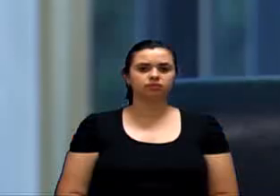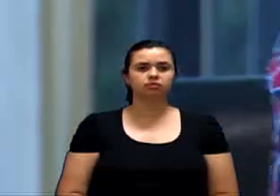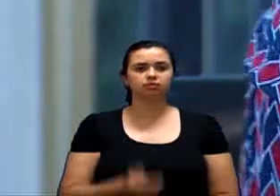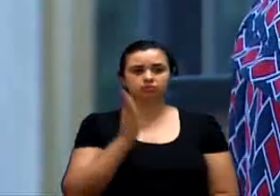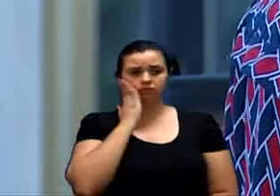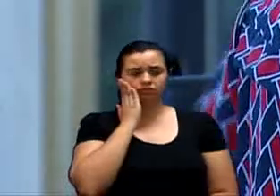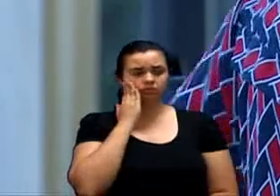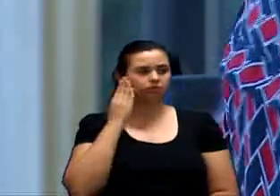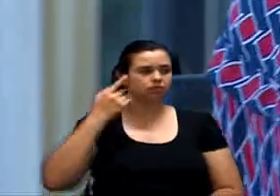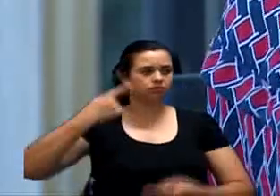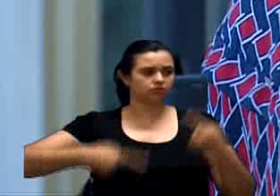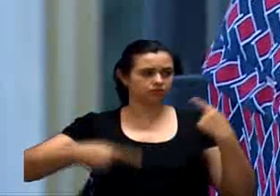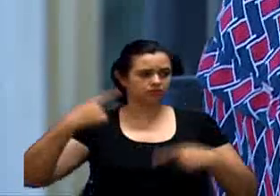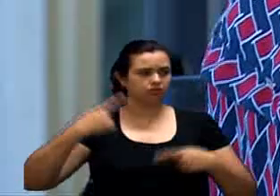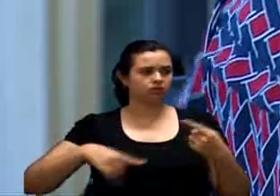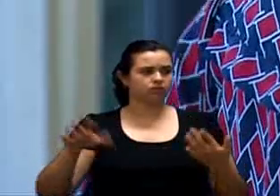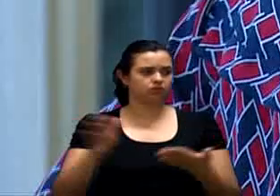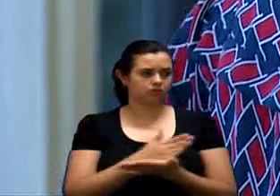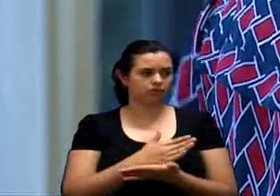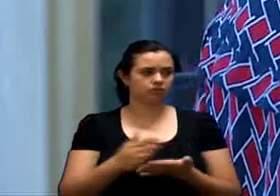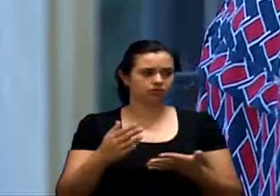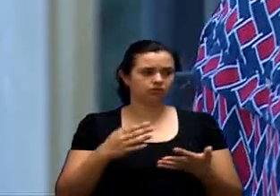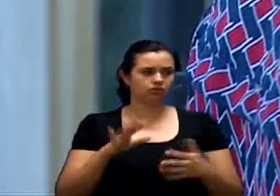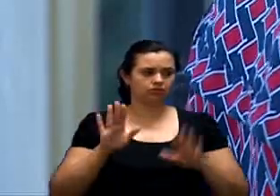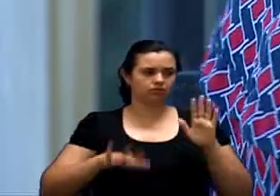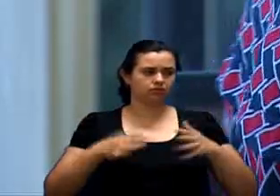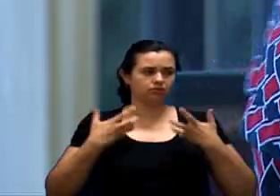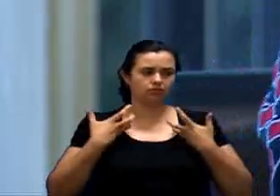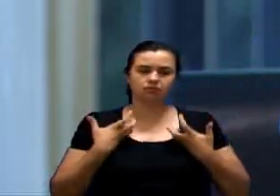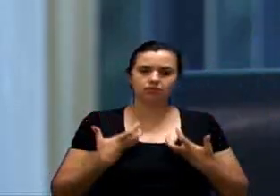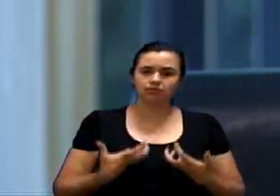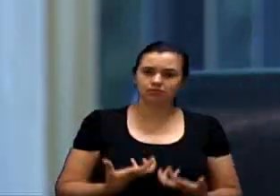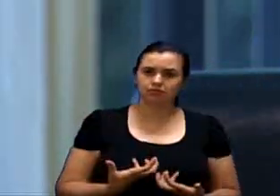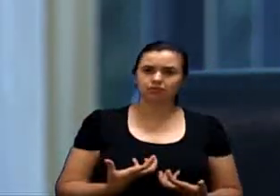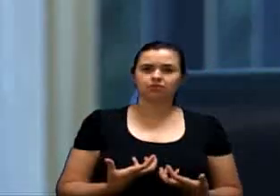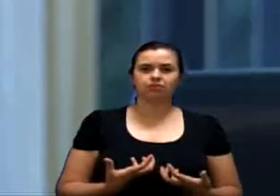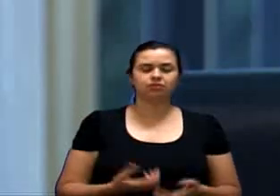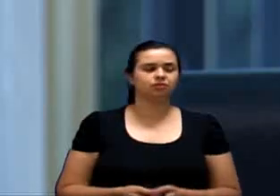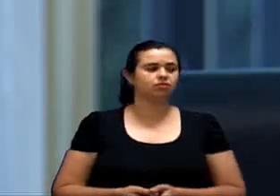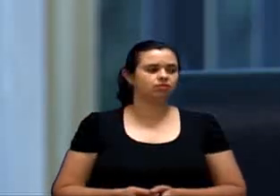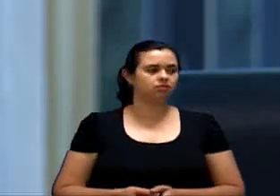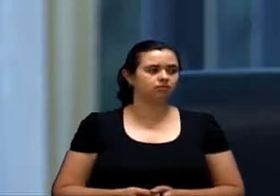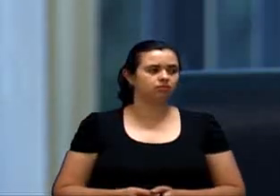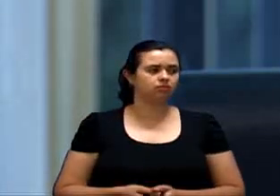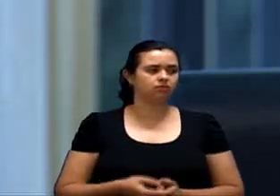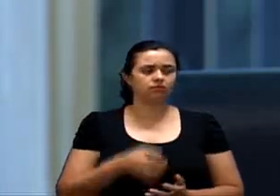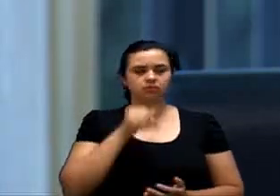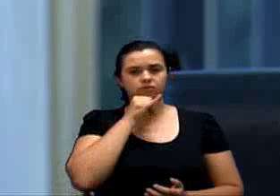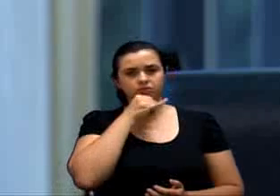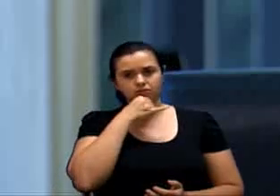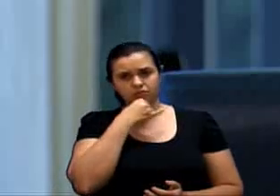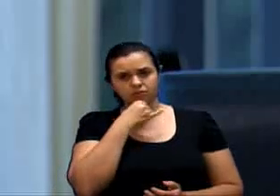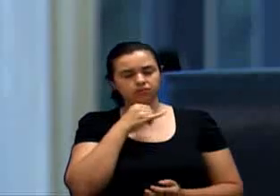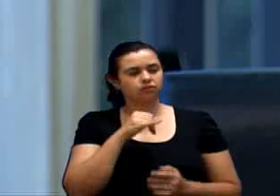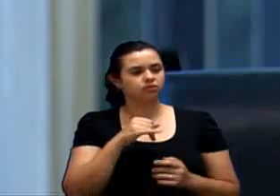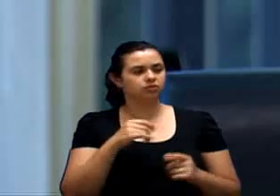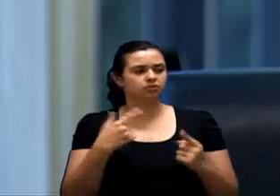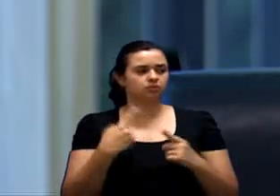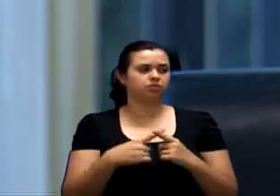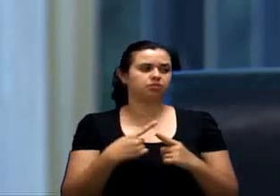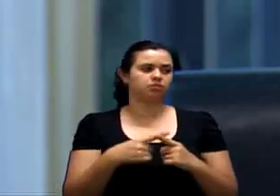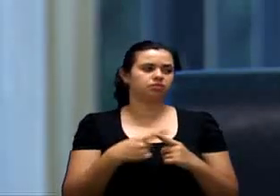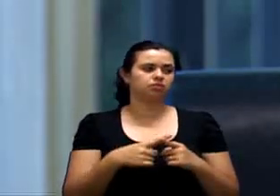esse debate, para muitos, fica cansativo, né, para vocês que estão acompanhando. É um debate muito triste, porque realmente nós